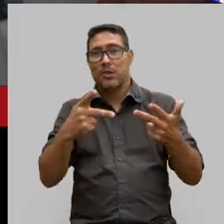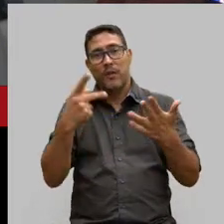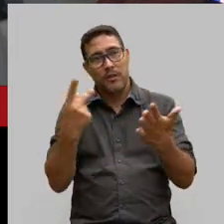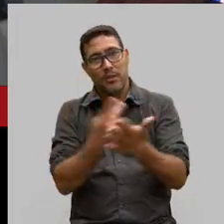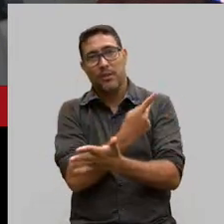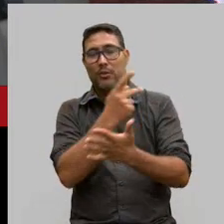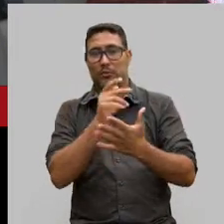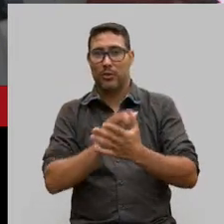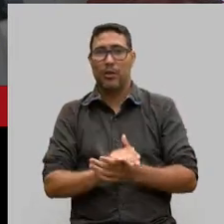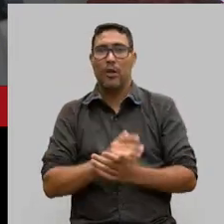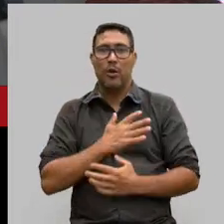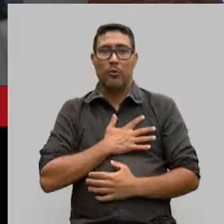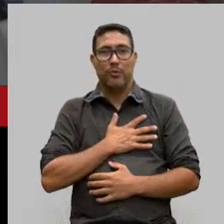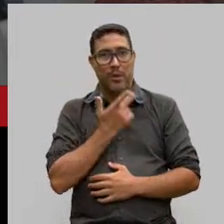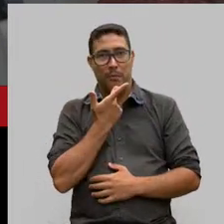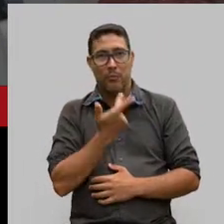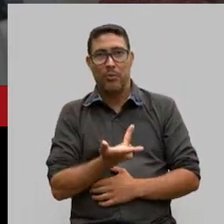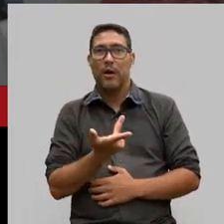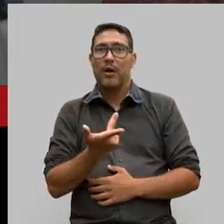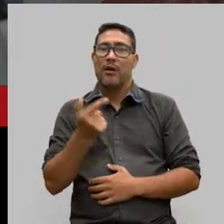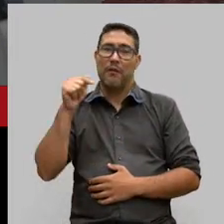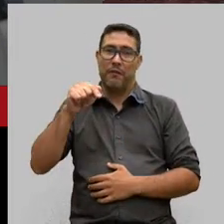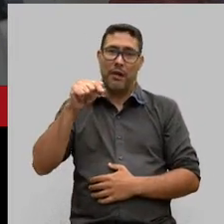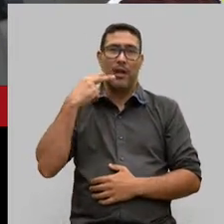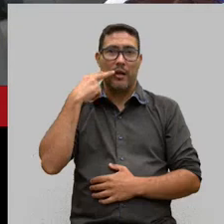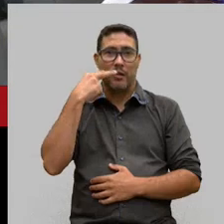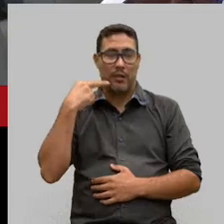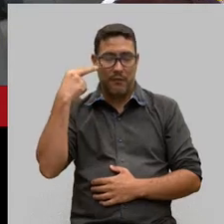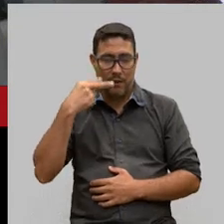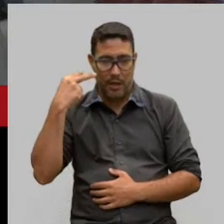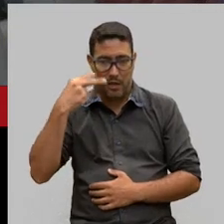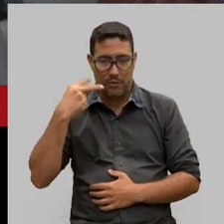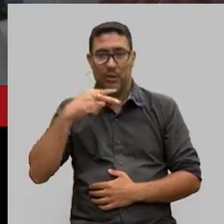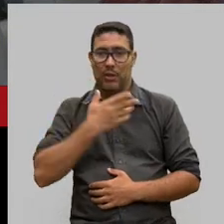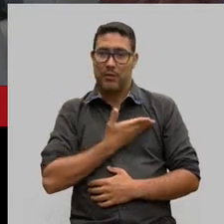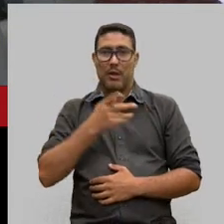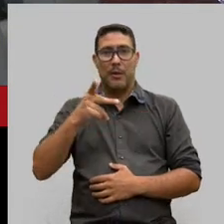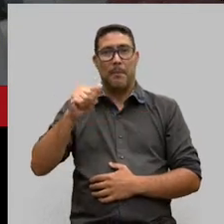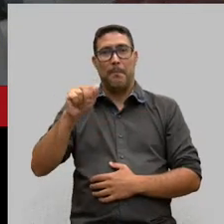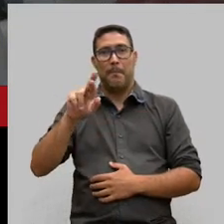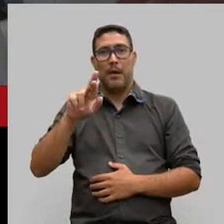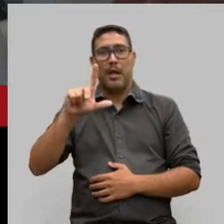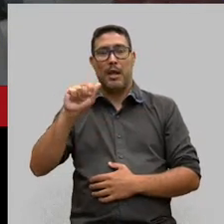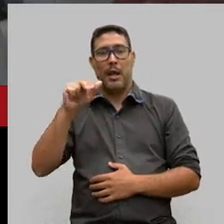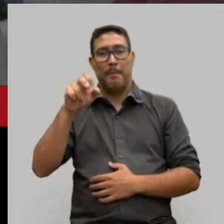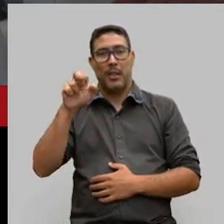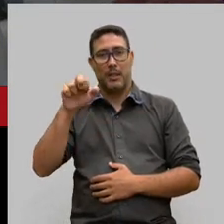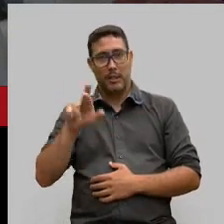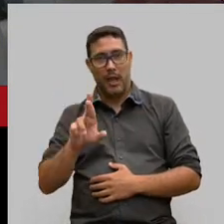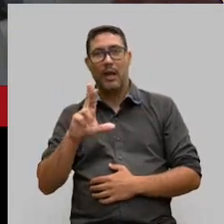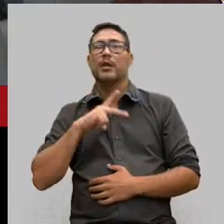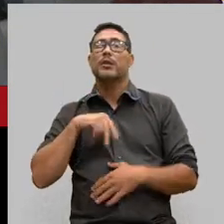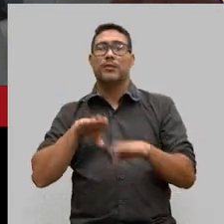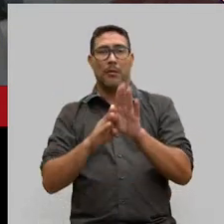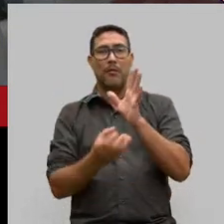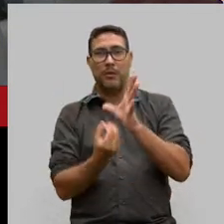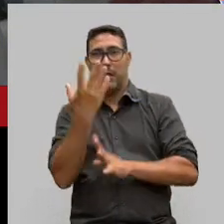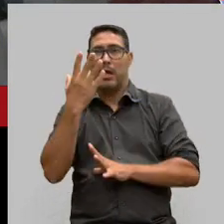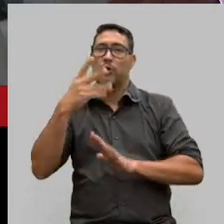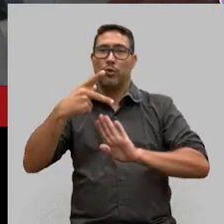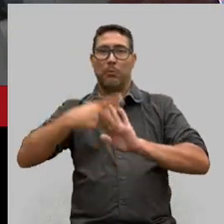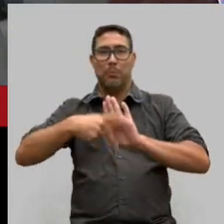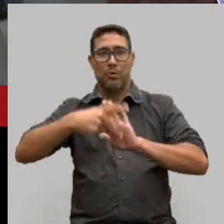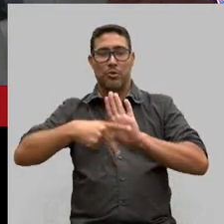gostei muito da fala da minha nobre colega parlamentar também foi implantado no município a o projeto dos